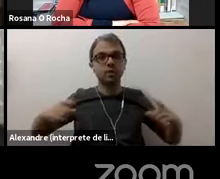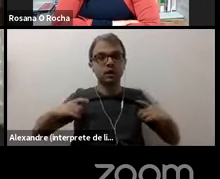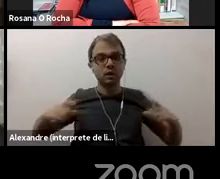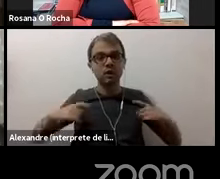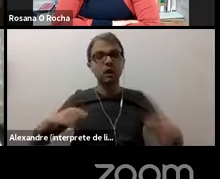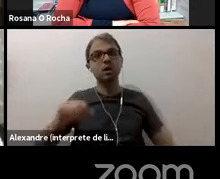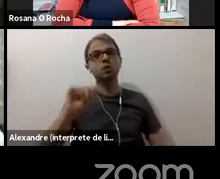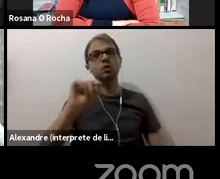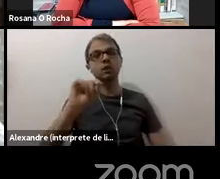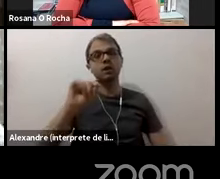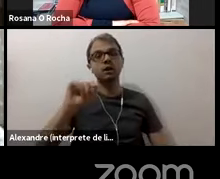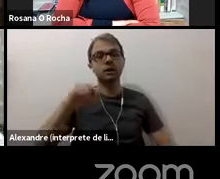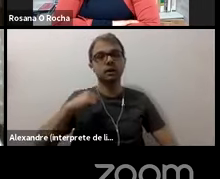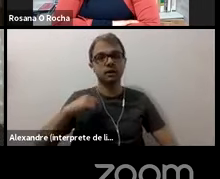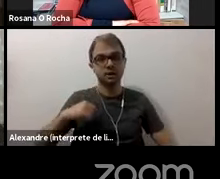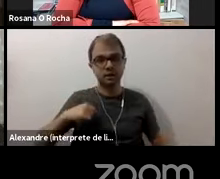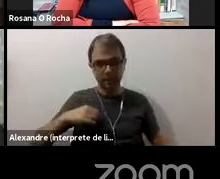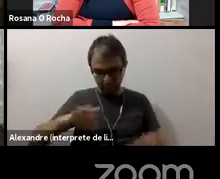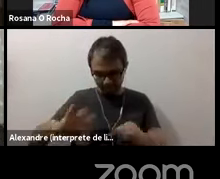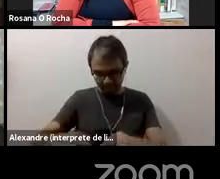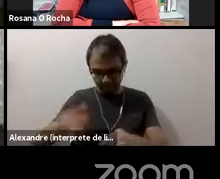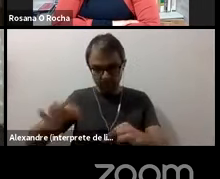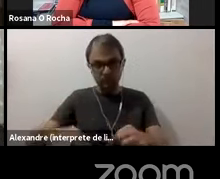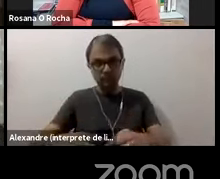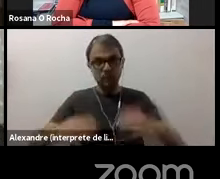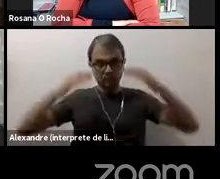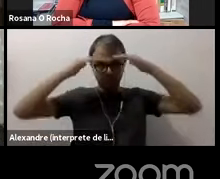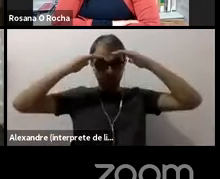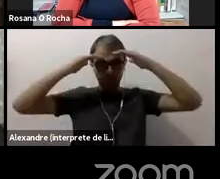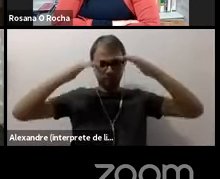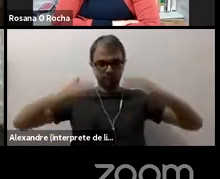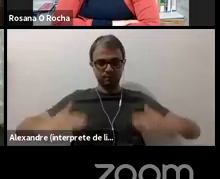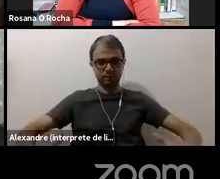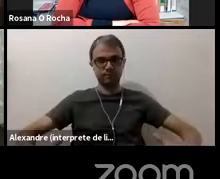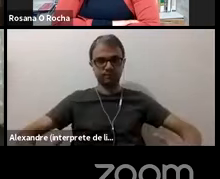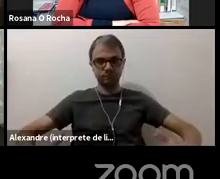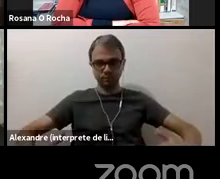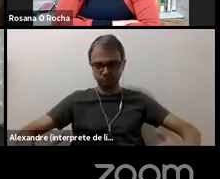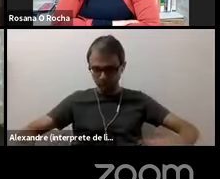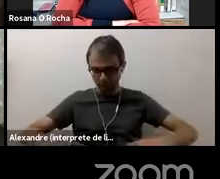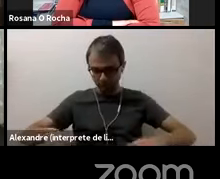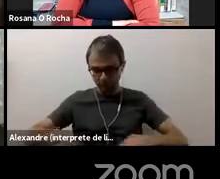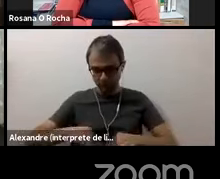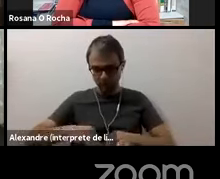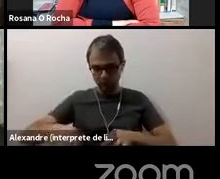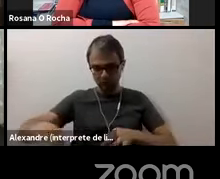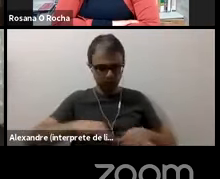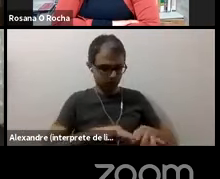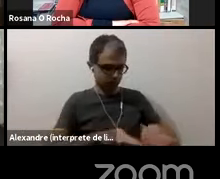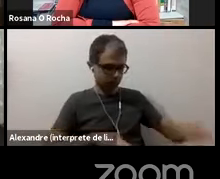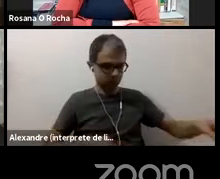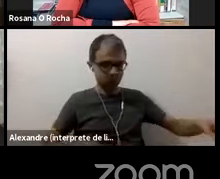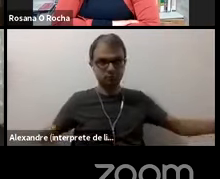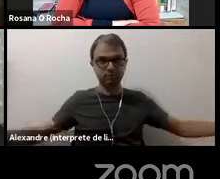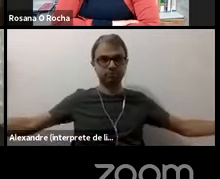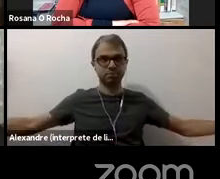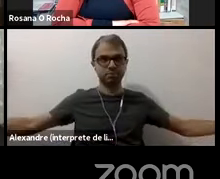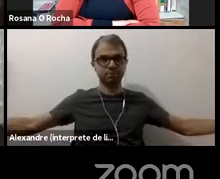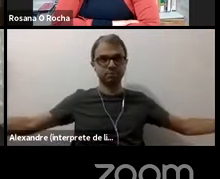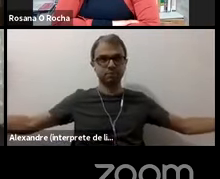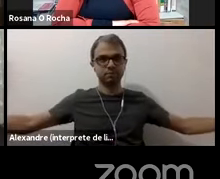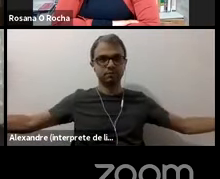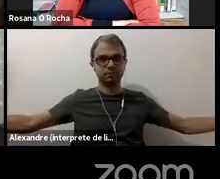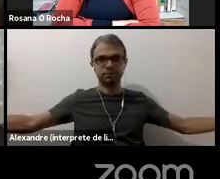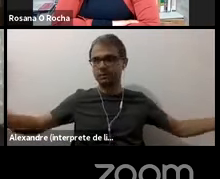bambolê costurado na borda, isso garantindo esse distanciamento. Bom, já viu, né, que doideira